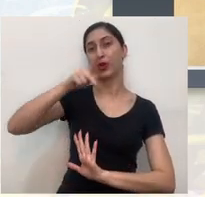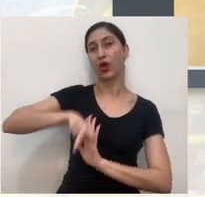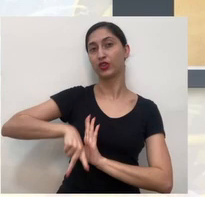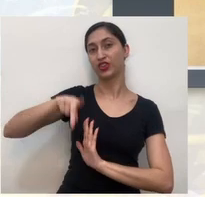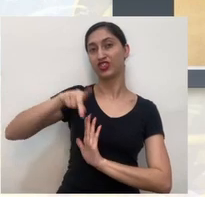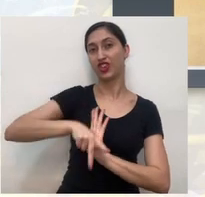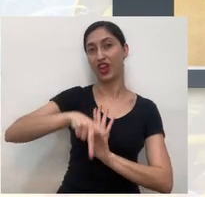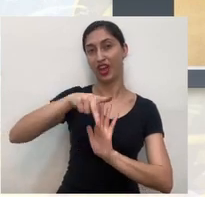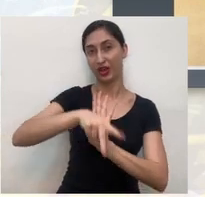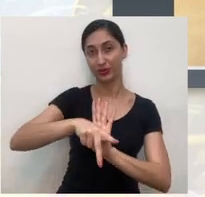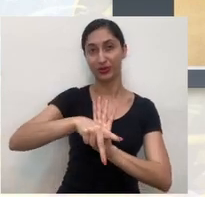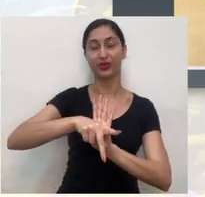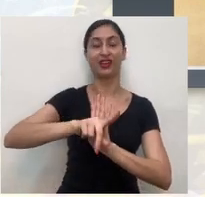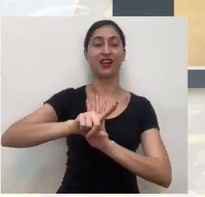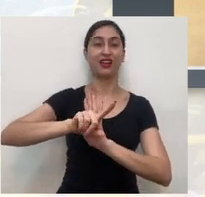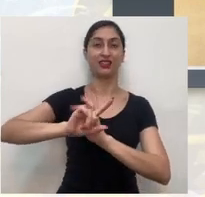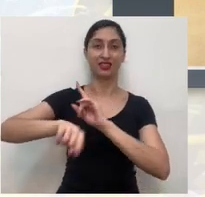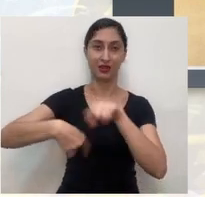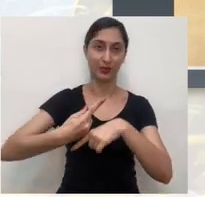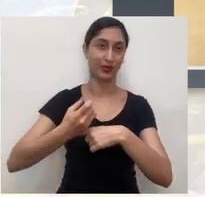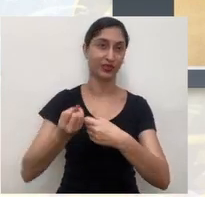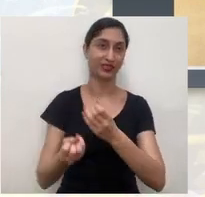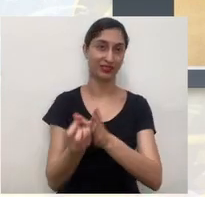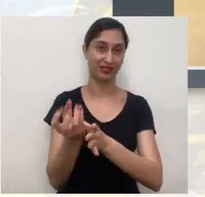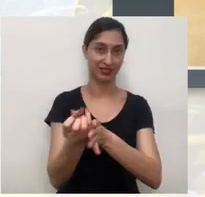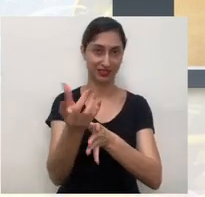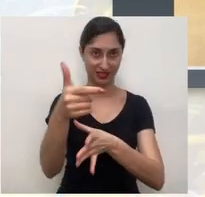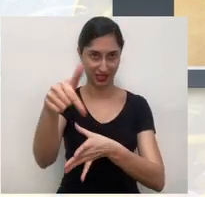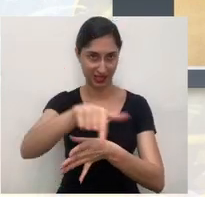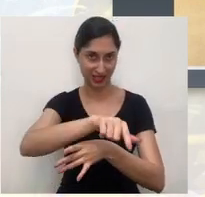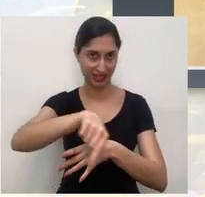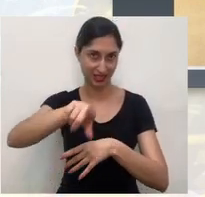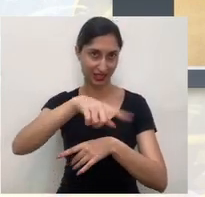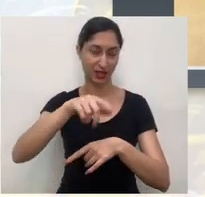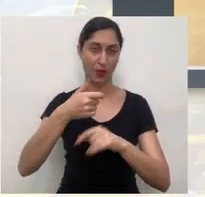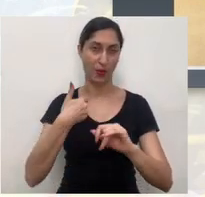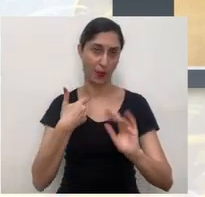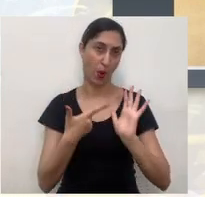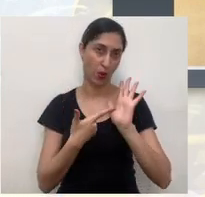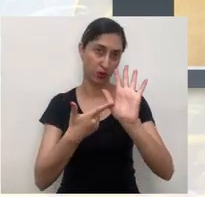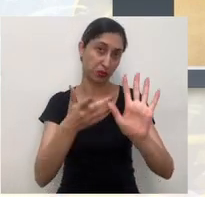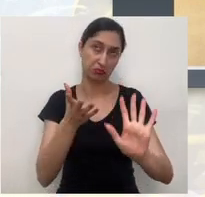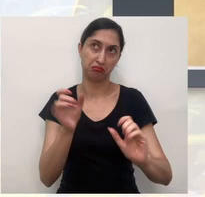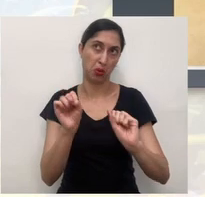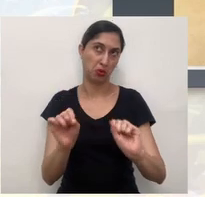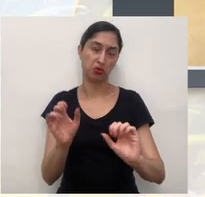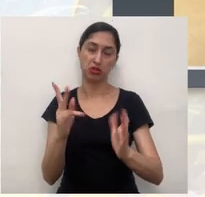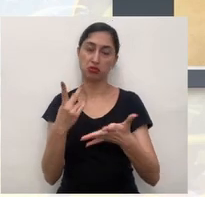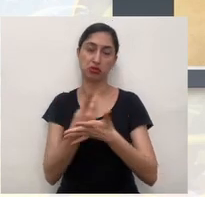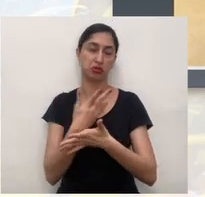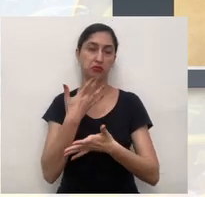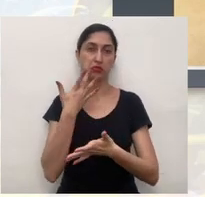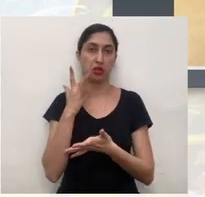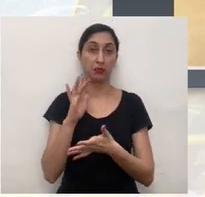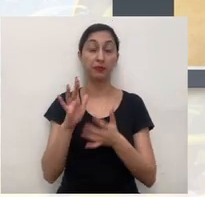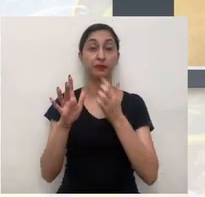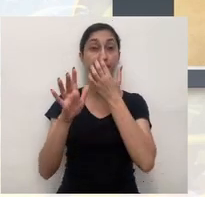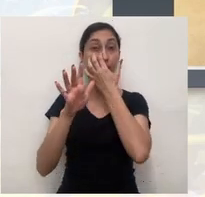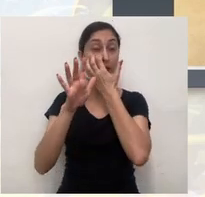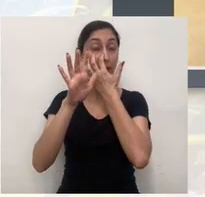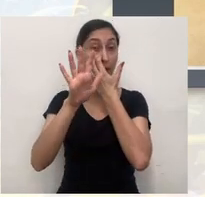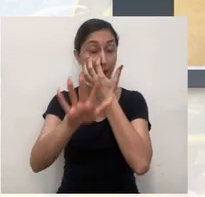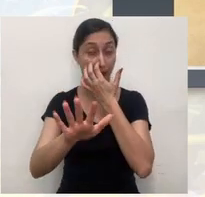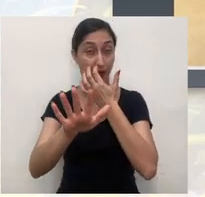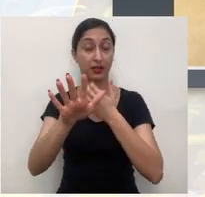melhor do processo. Tá? Outra coisa importante que eu preciso mencionar é que esse tipo de